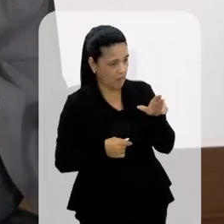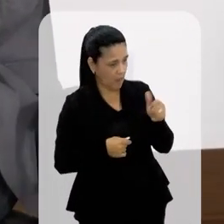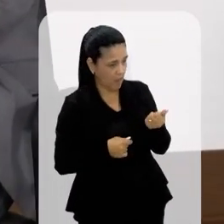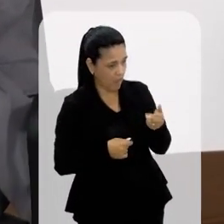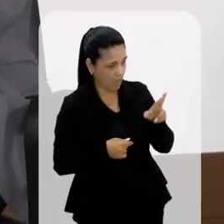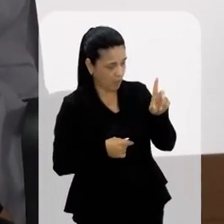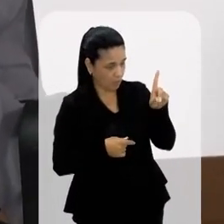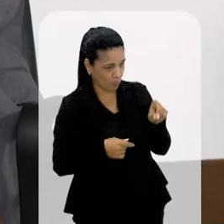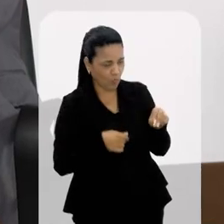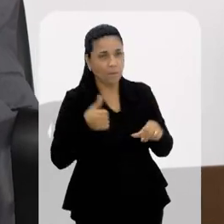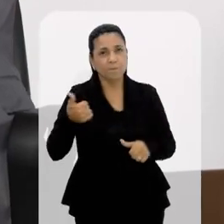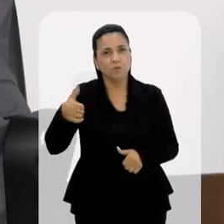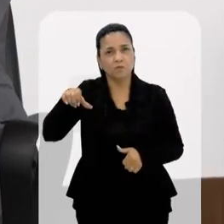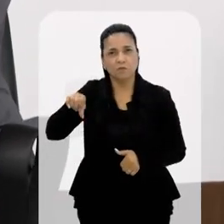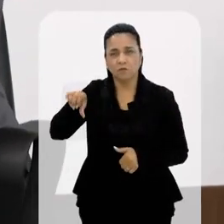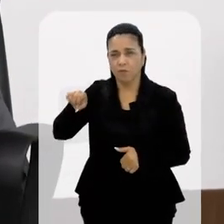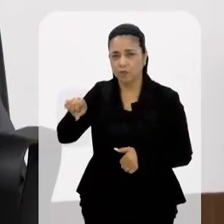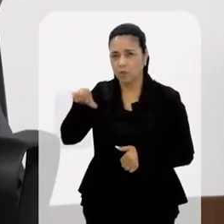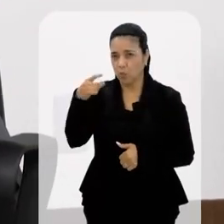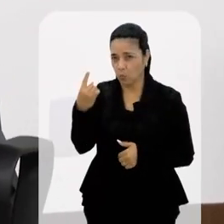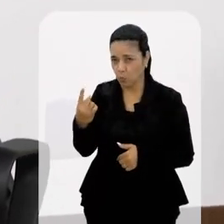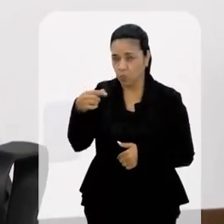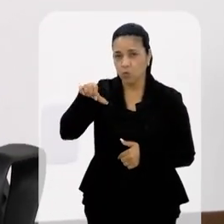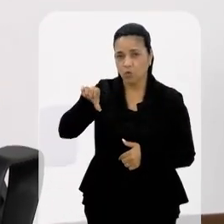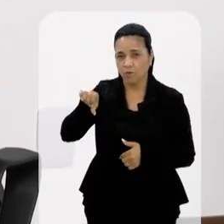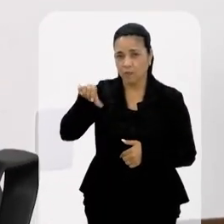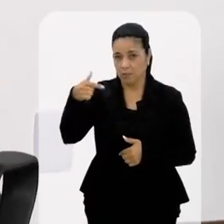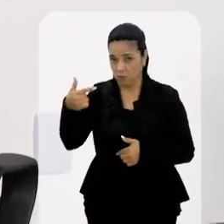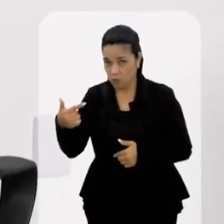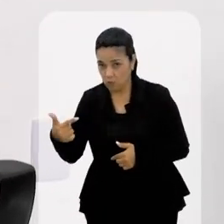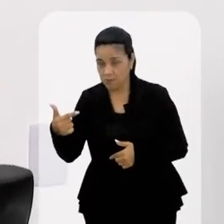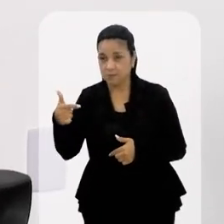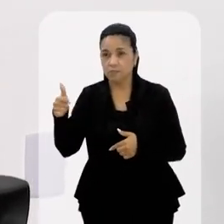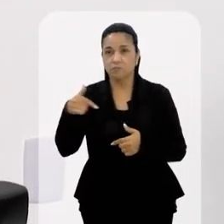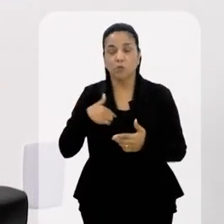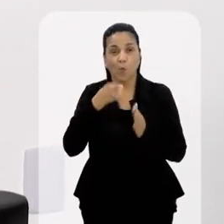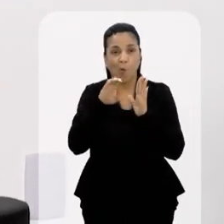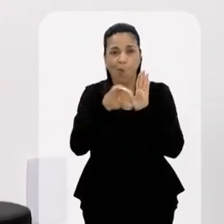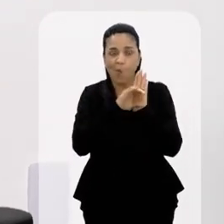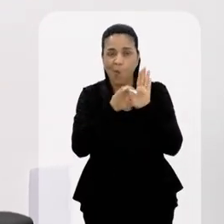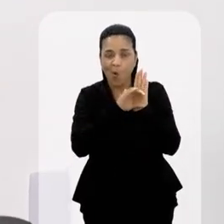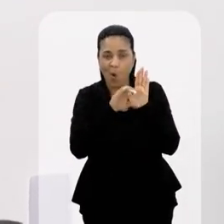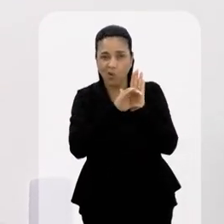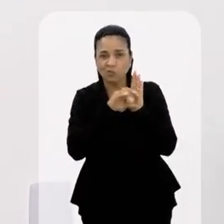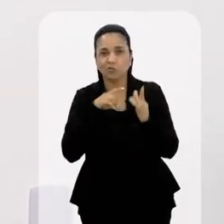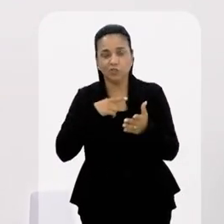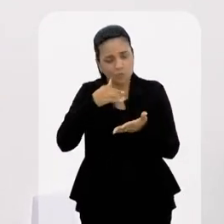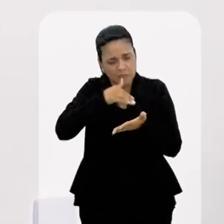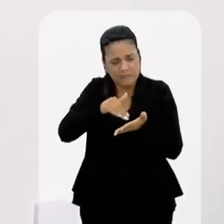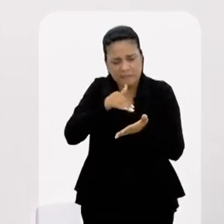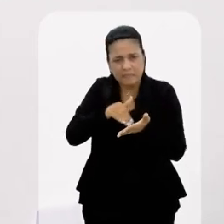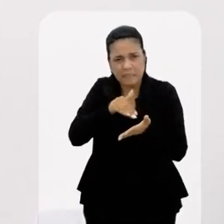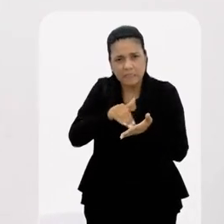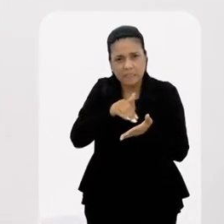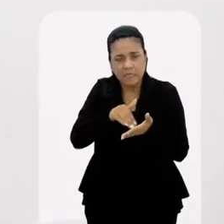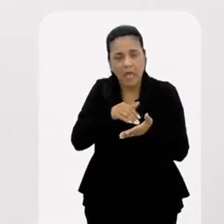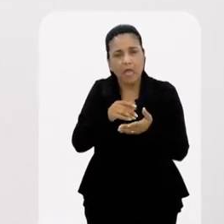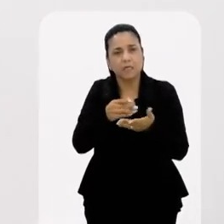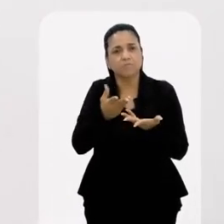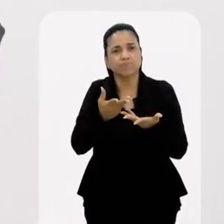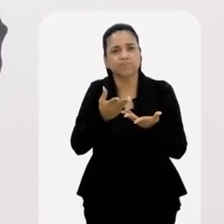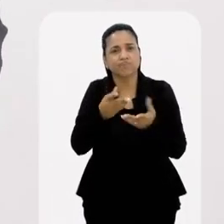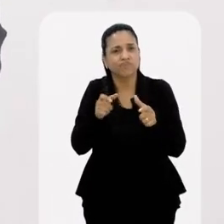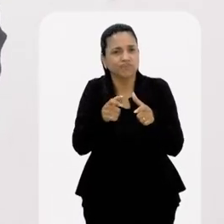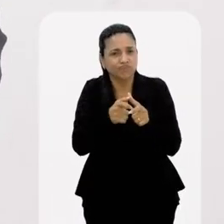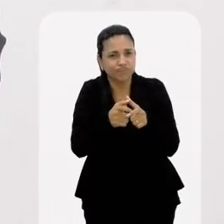fizer a retroatividade em 1991, 92, logo depois do Código, nós não tínhamos a Senacom, Secretaria Nacional do Consumidor. Tinha uma Secretaria de Direito